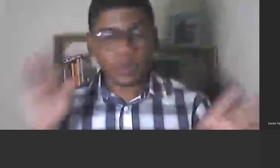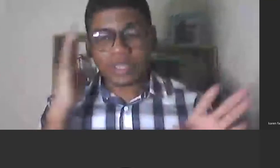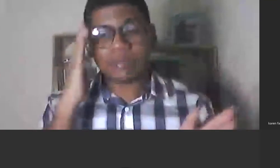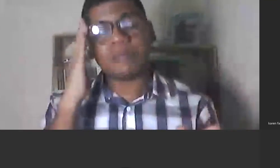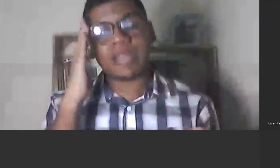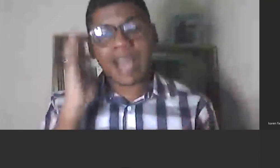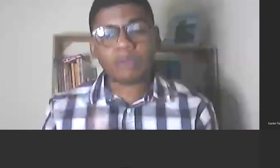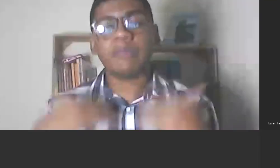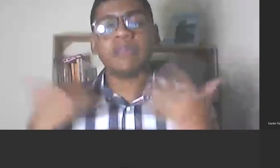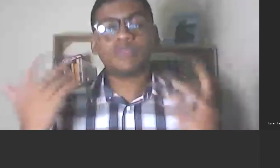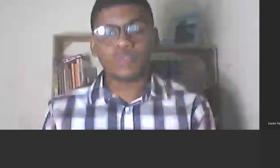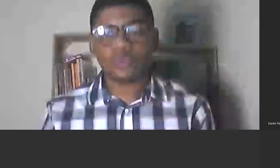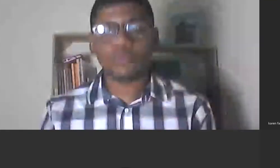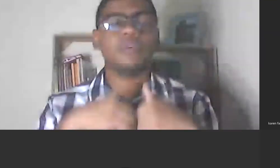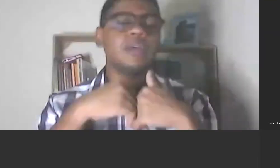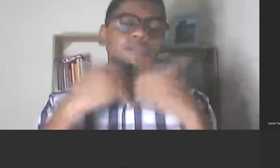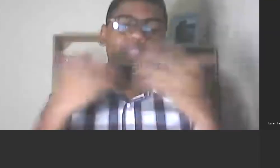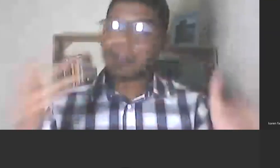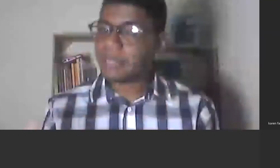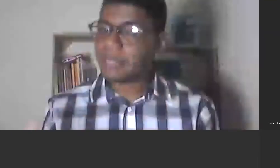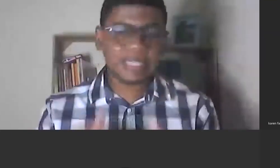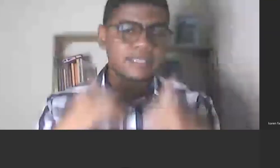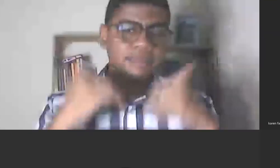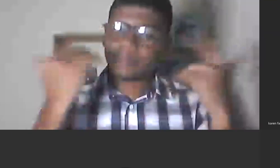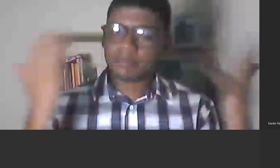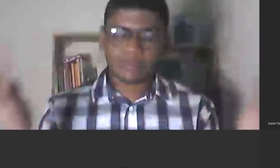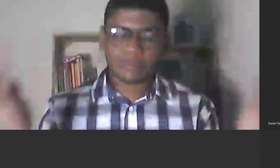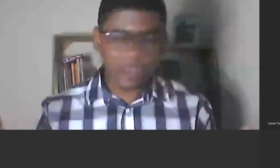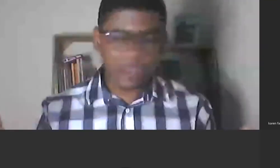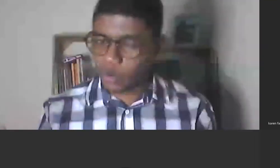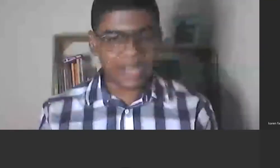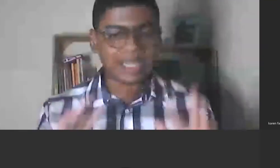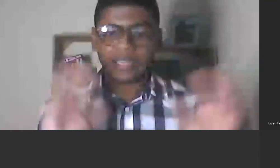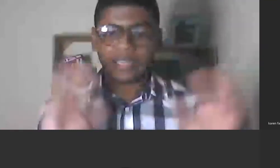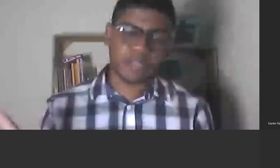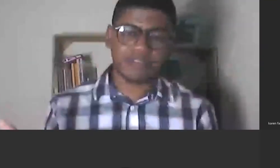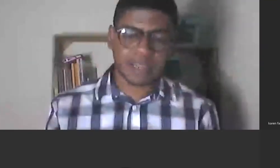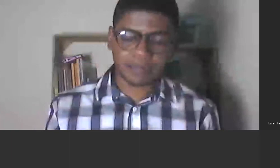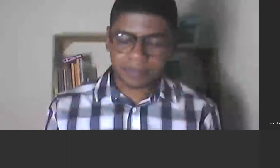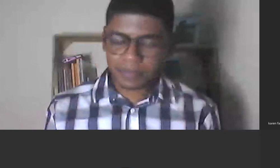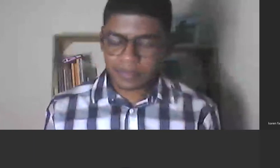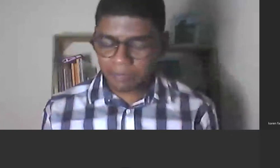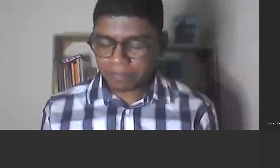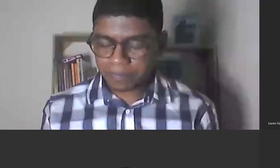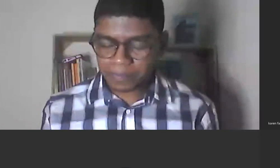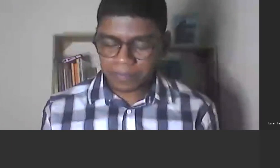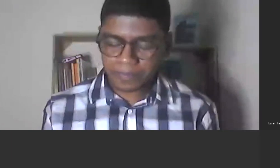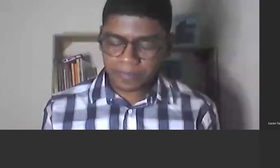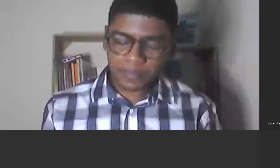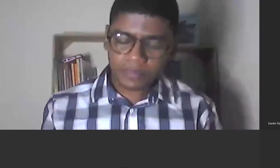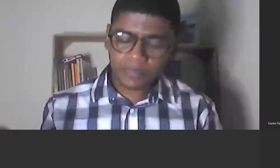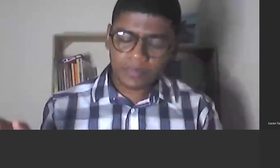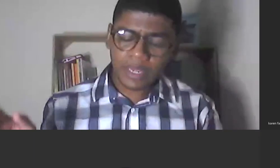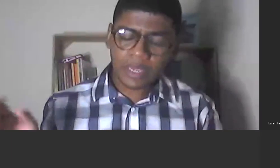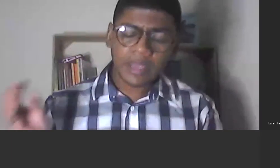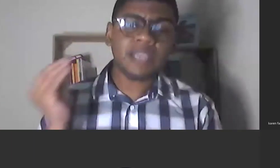beber qualquer coisa. Beber água, beber suco, vitamina, bebida alcoólica e por aí vai. Tá?